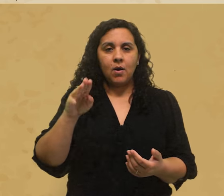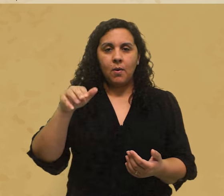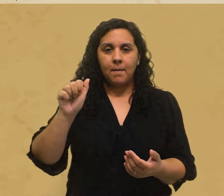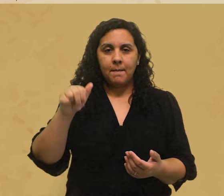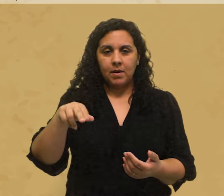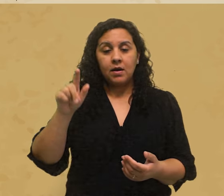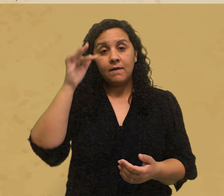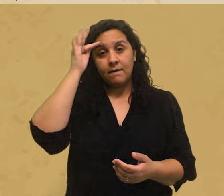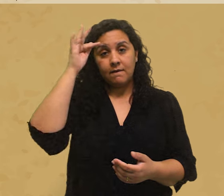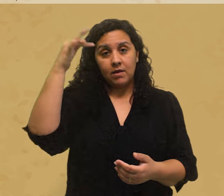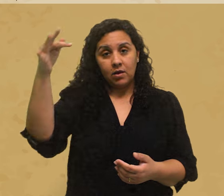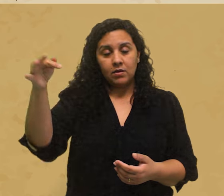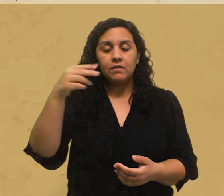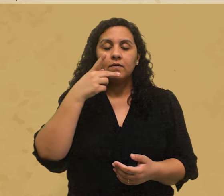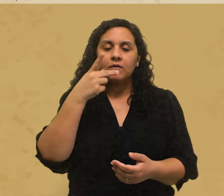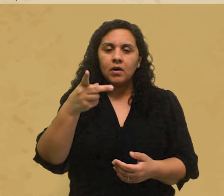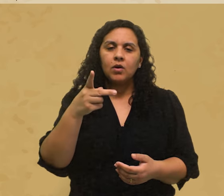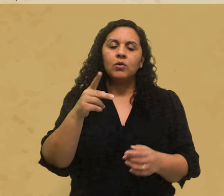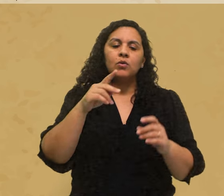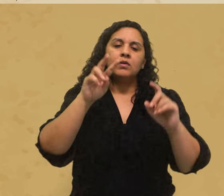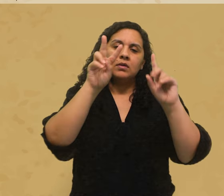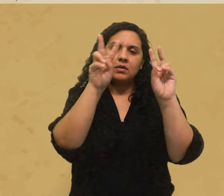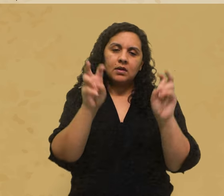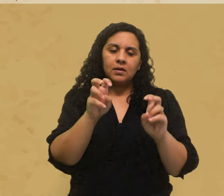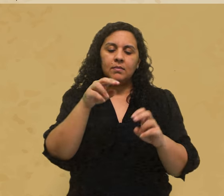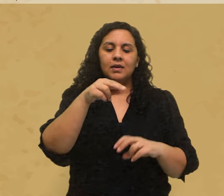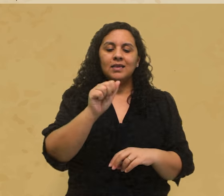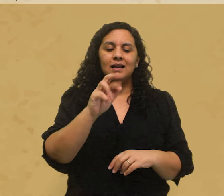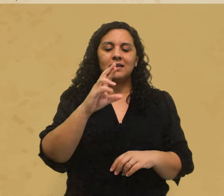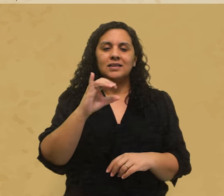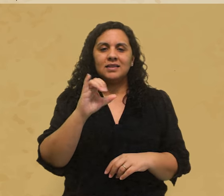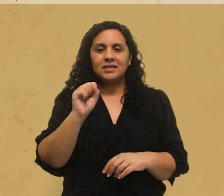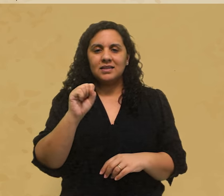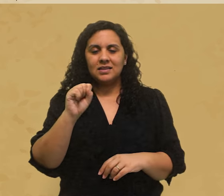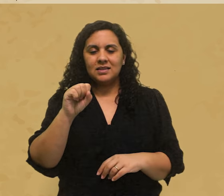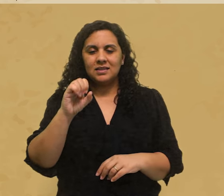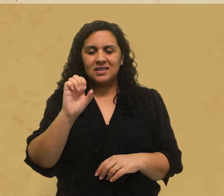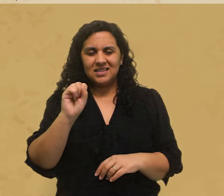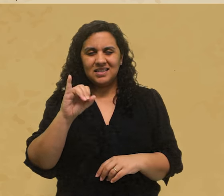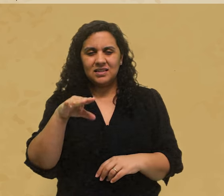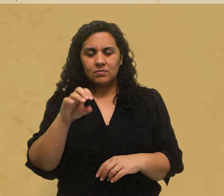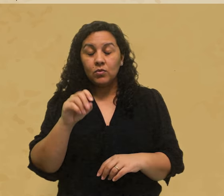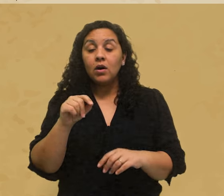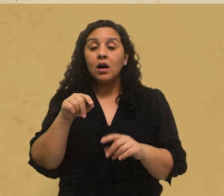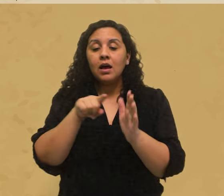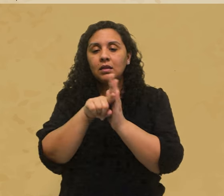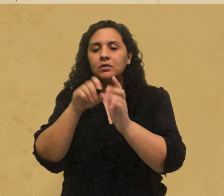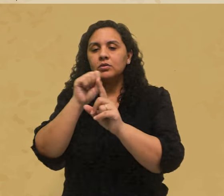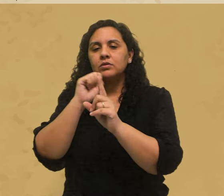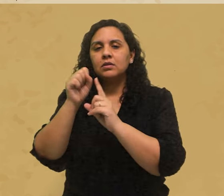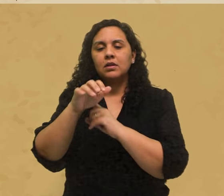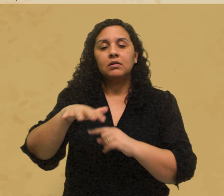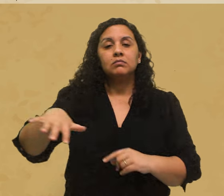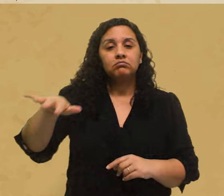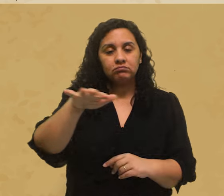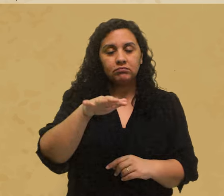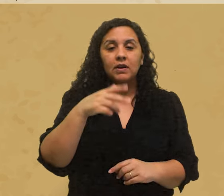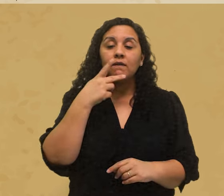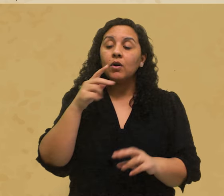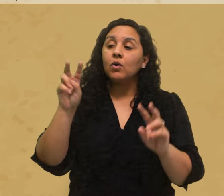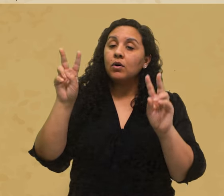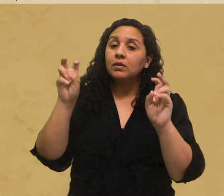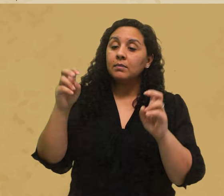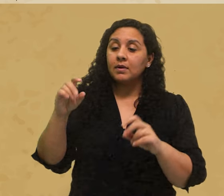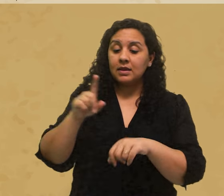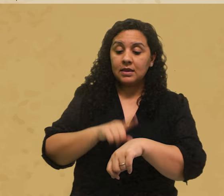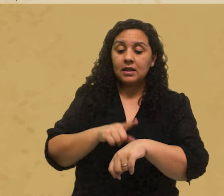e filósofo, abordou o narcisismo em sua análise da sociedade contemporânea. Ele descreveu o